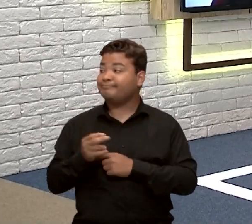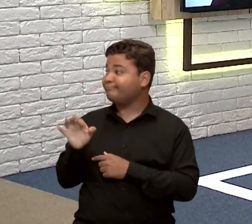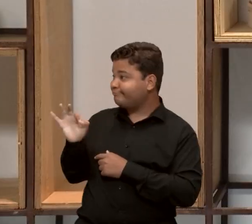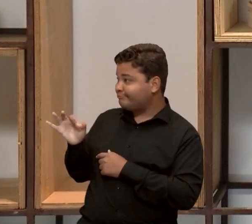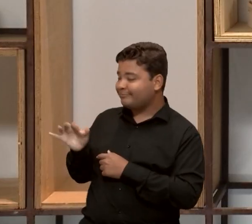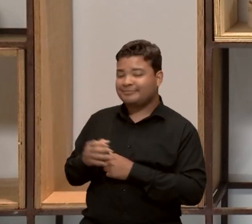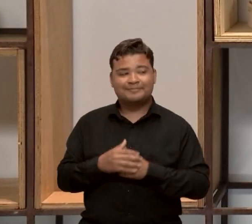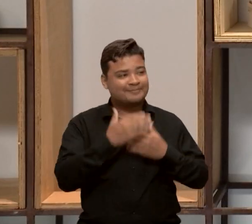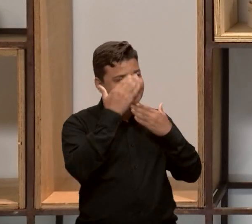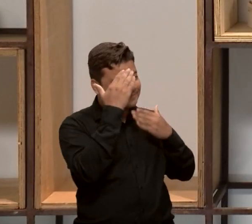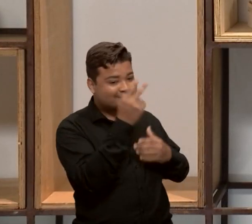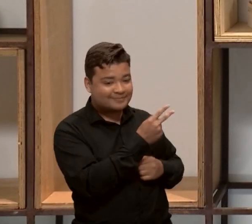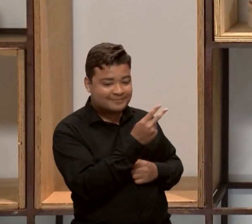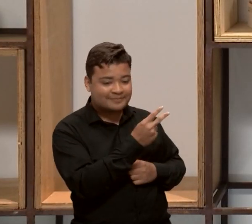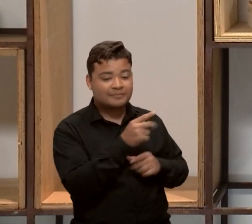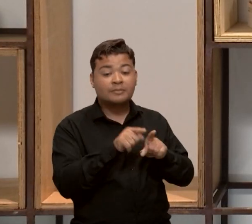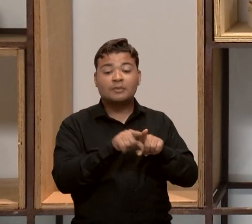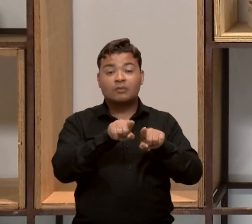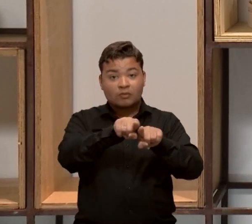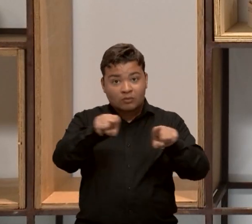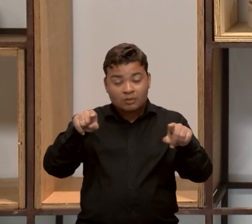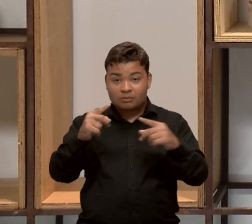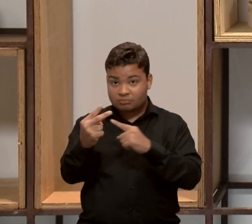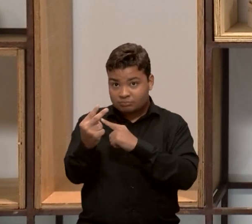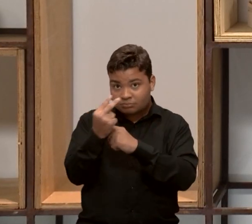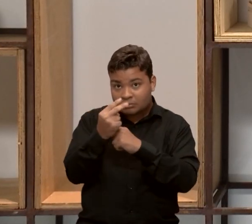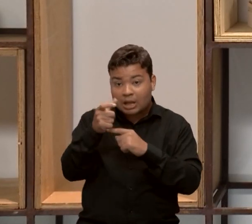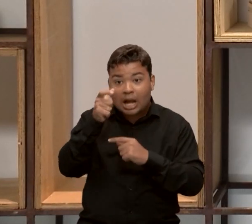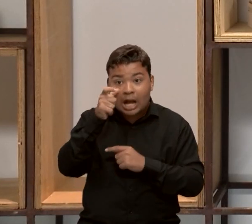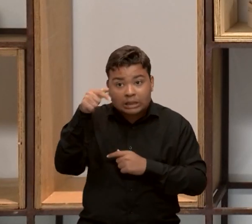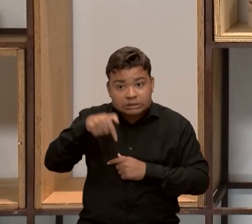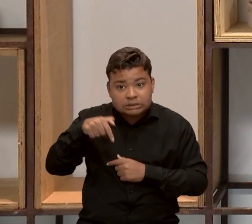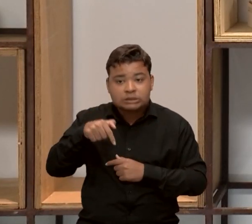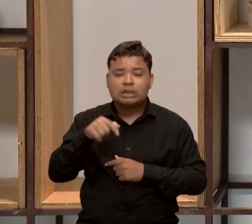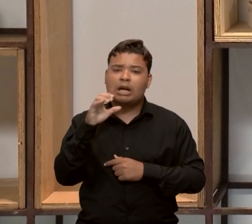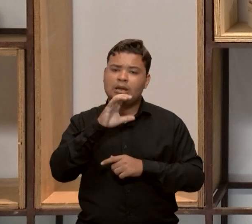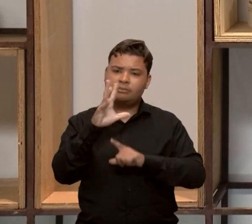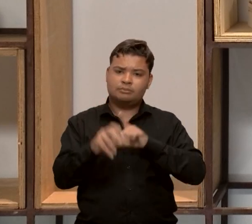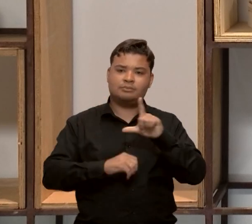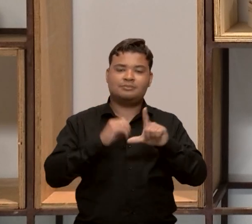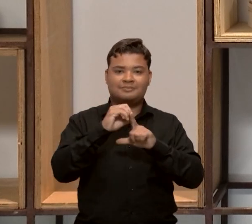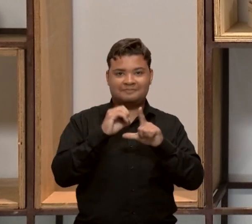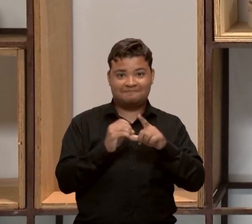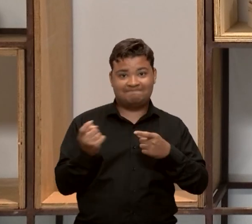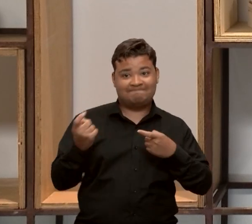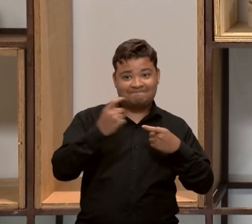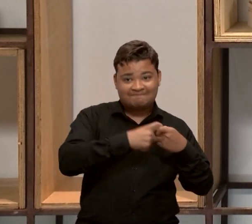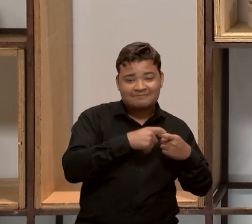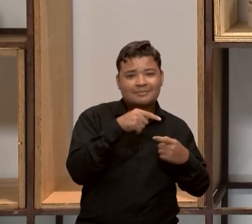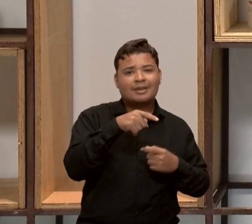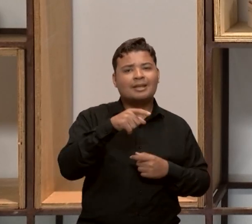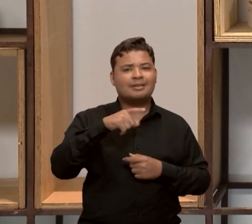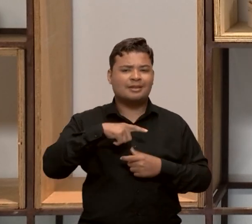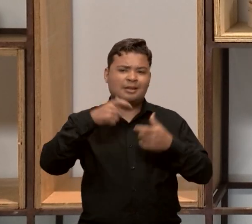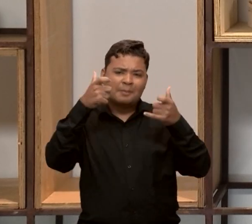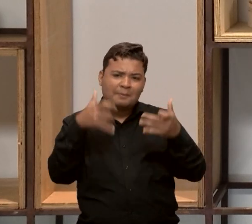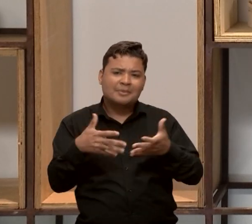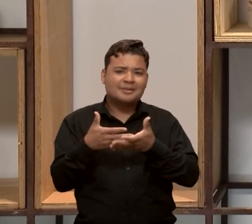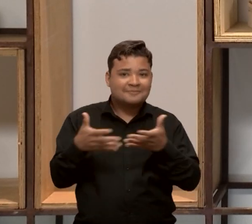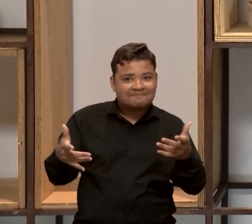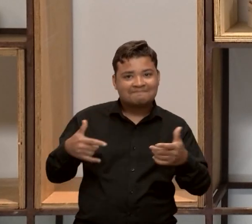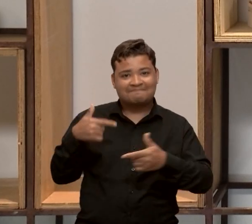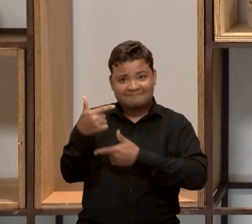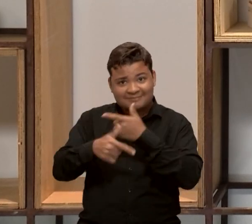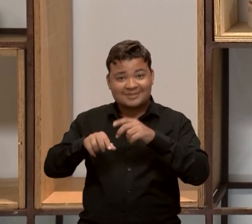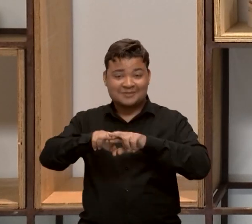Viviane. E você que está aí nos acompanhando, daqui a pouco o Mundo FG volta e a gente traz informações sobre serviços, eventos